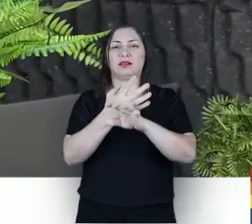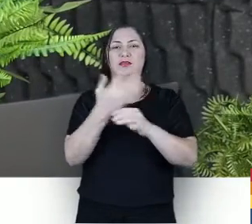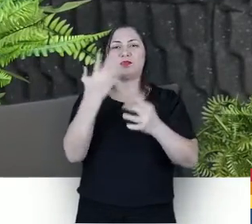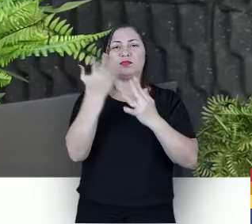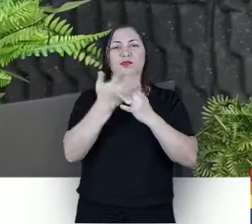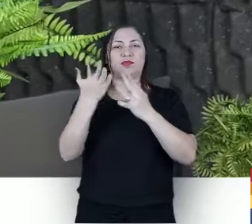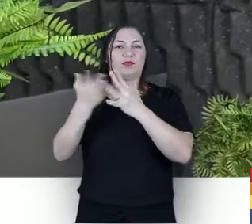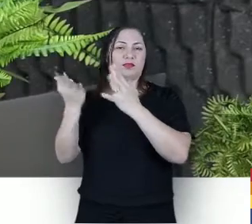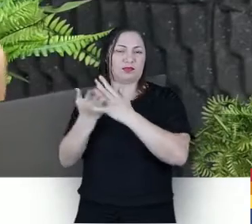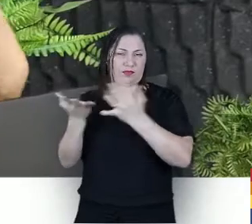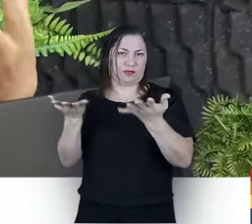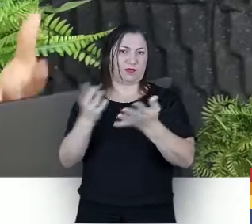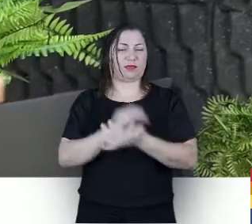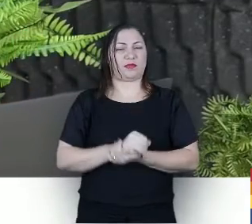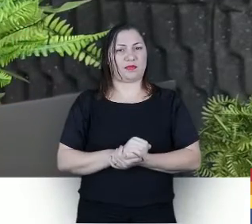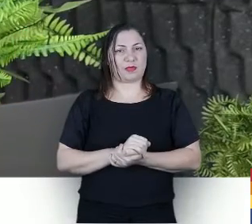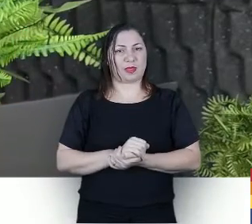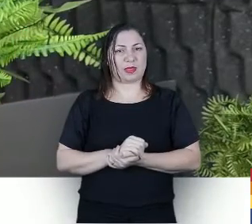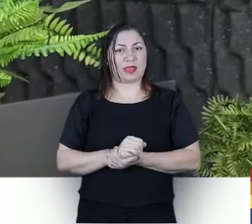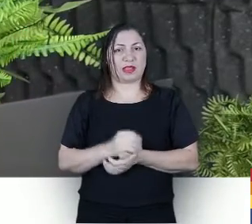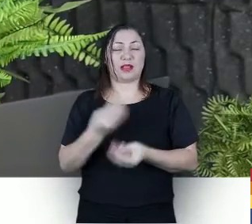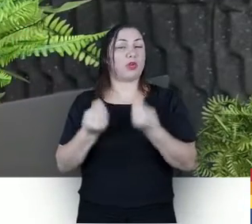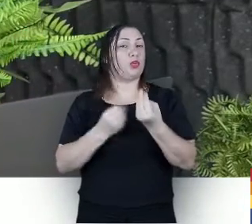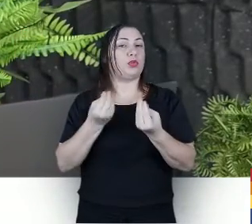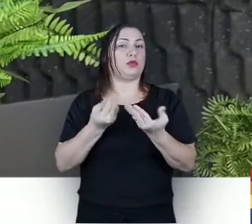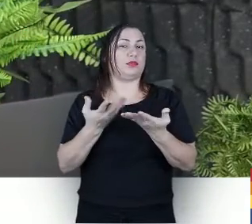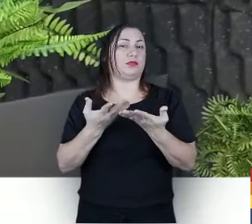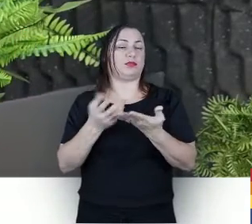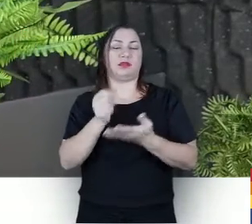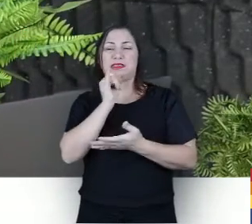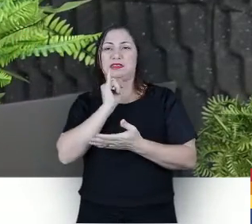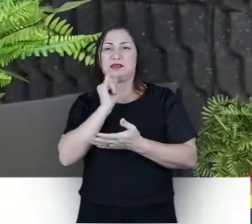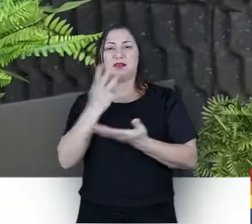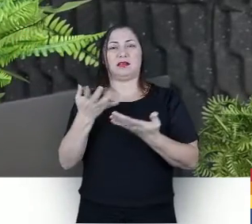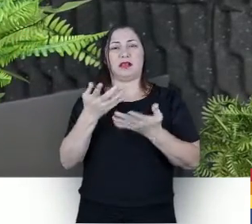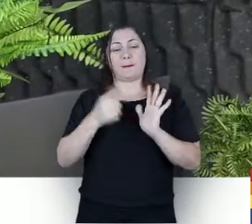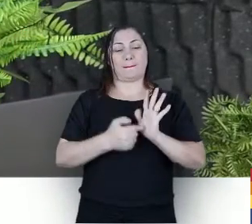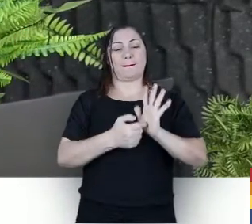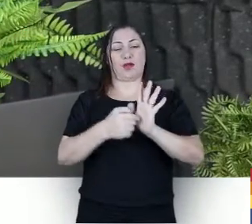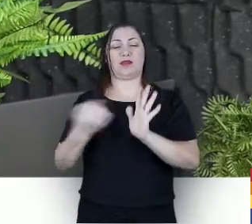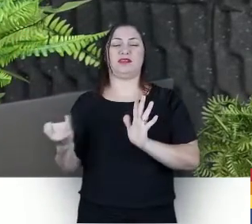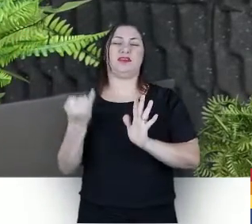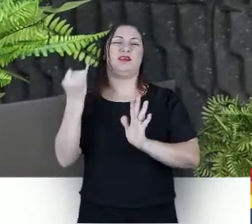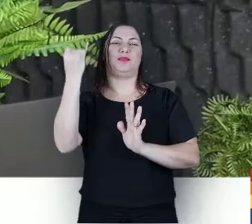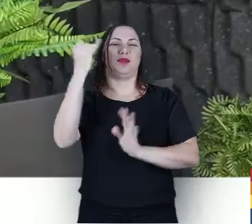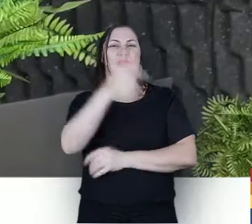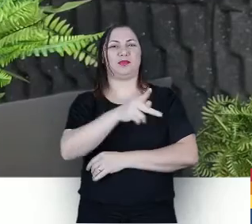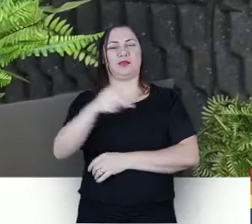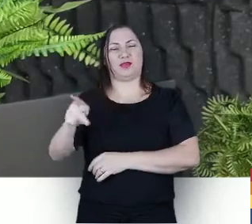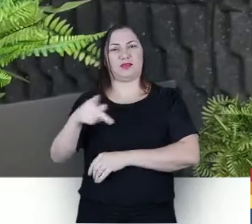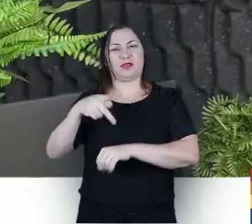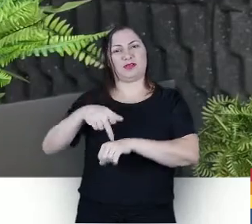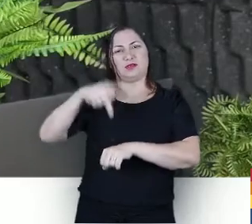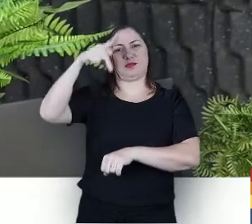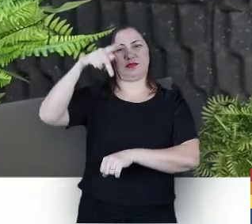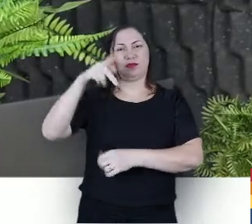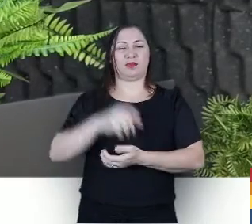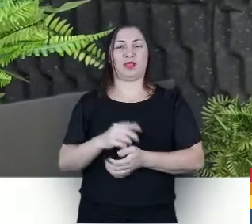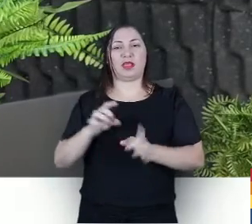perspectiva interdisciplinar, dialogando entre a área, e também tem a oportunidade da gente trabalhar esse componente de